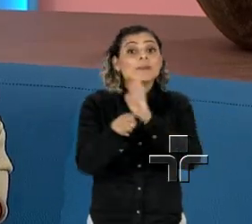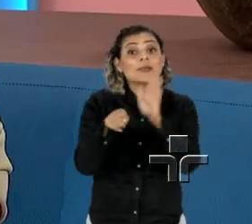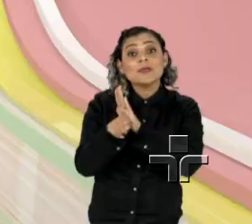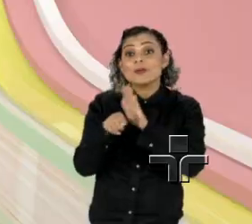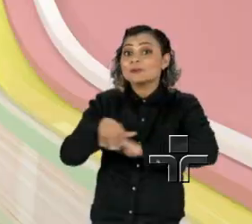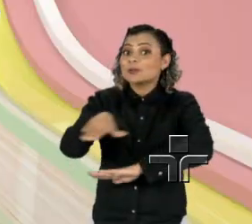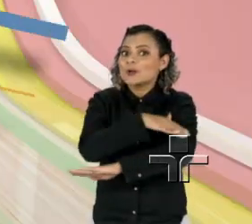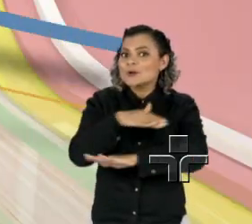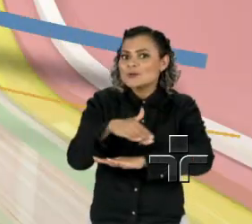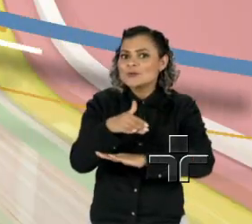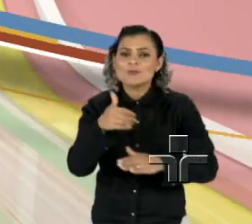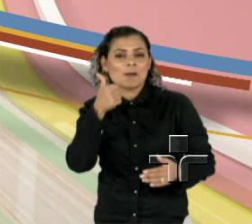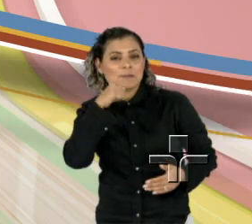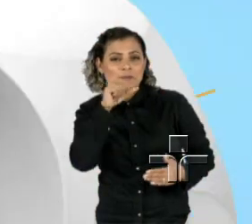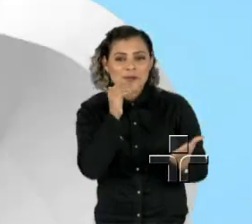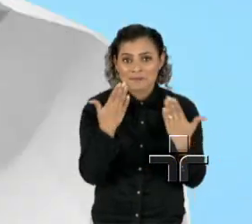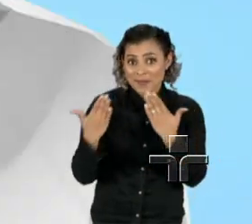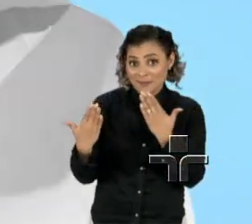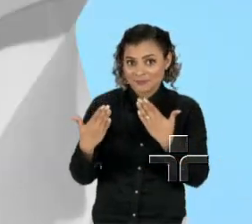Mãe.